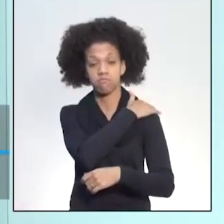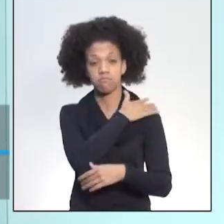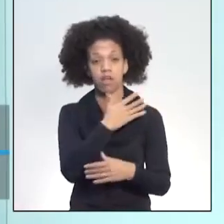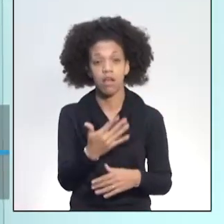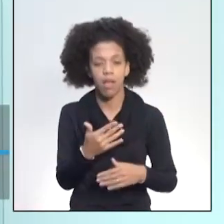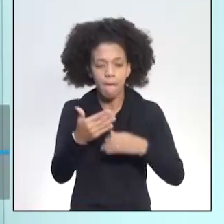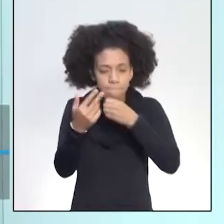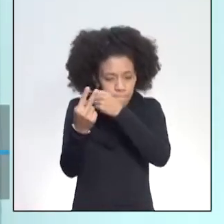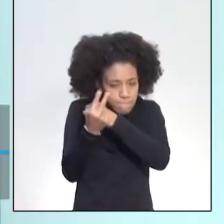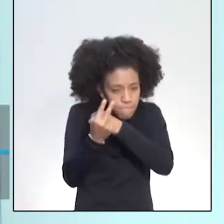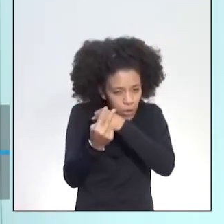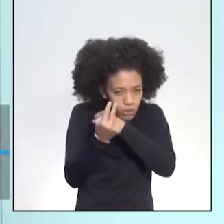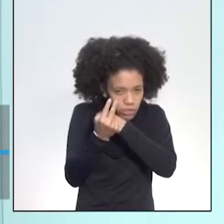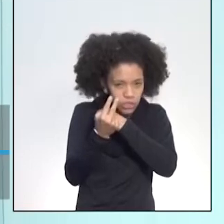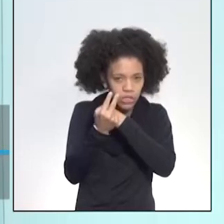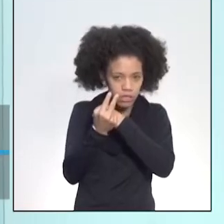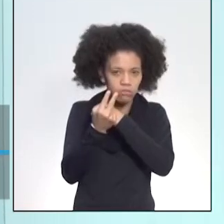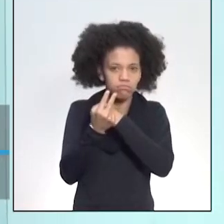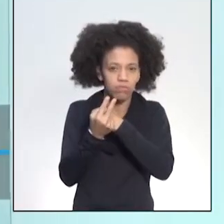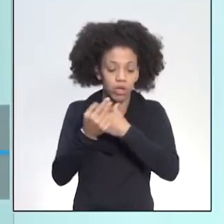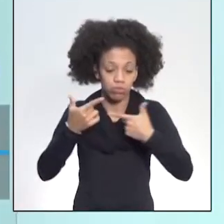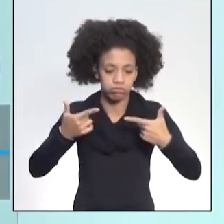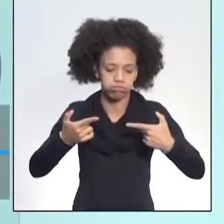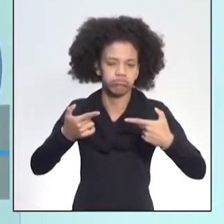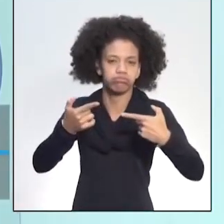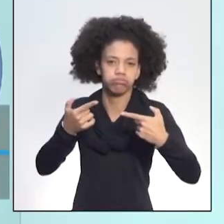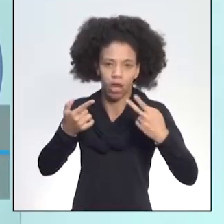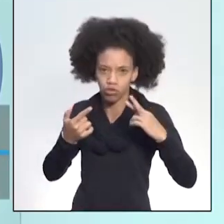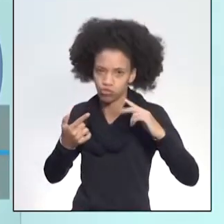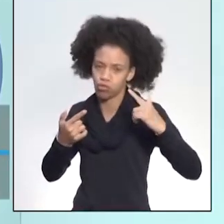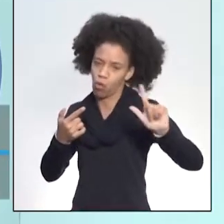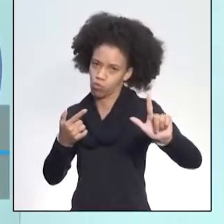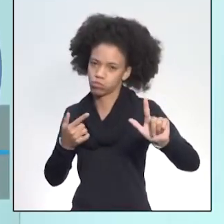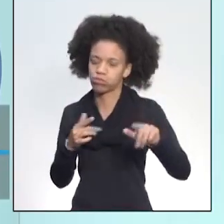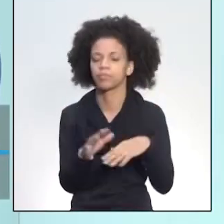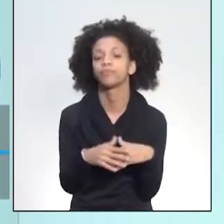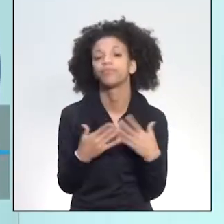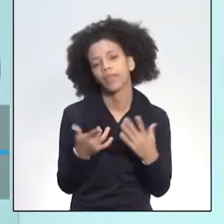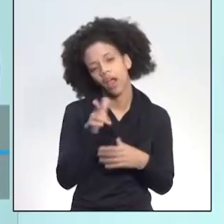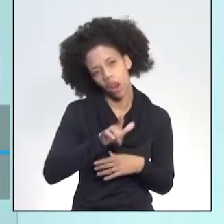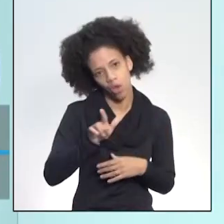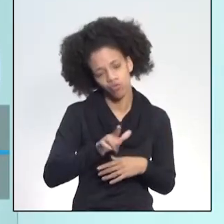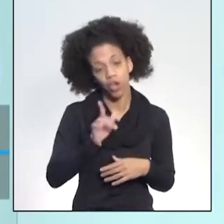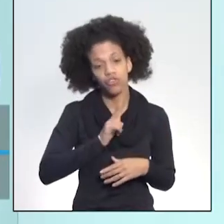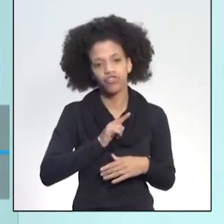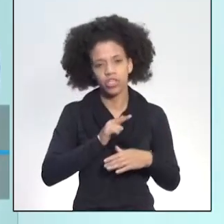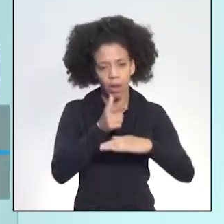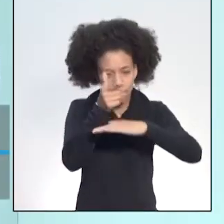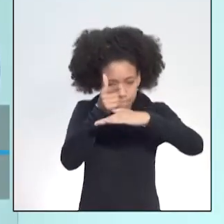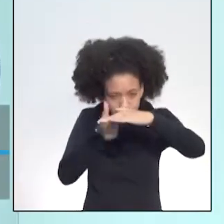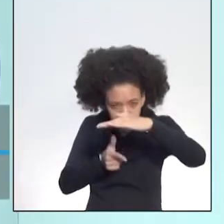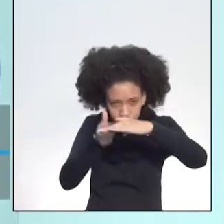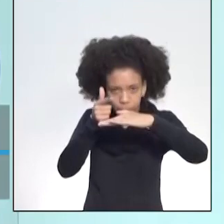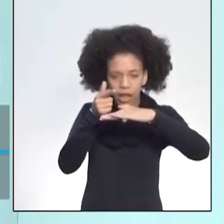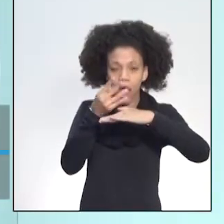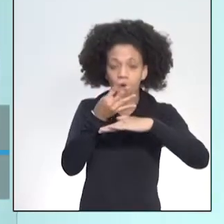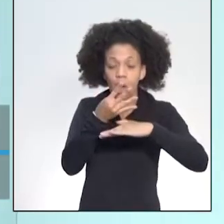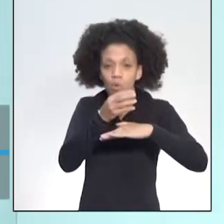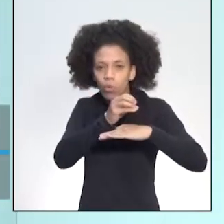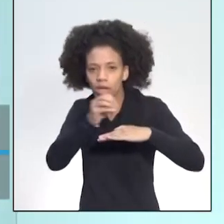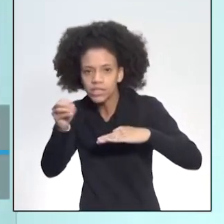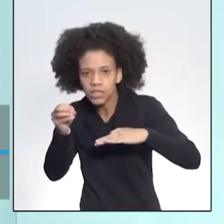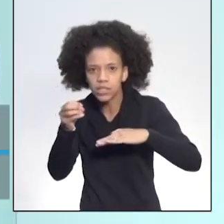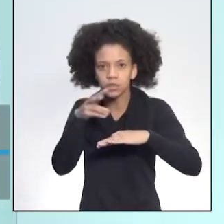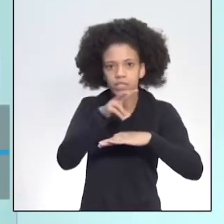se proteger dos ataques. E, claro, existiam trincheiras de 400,